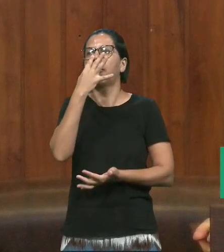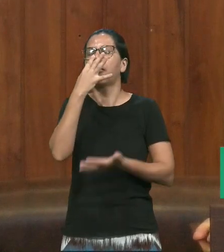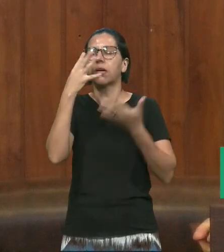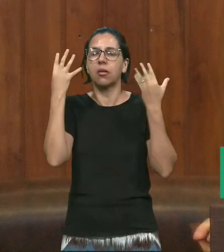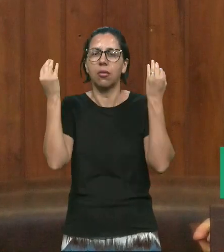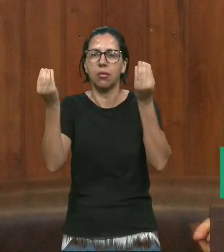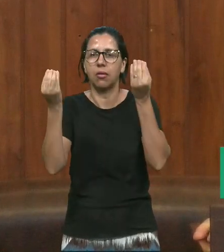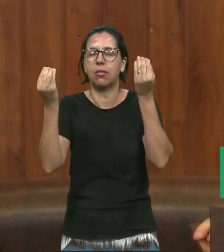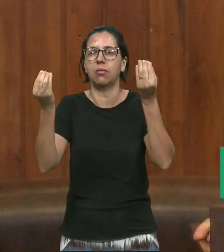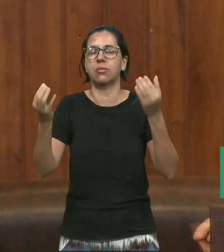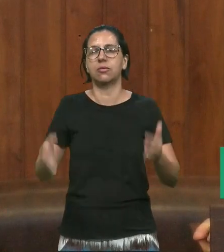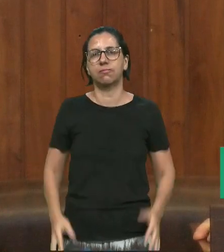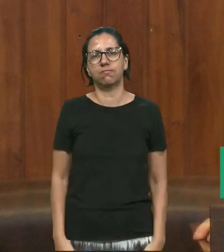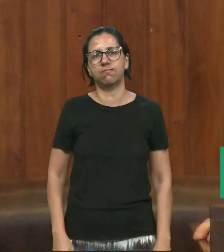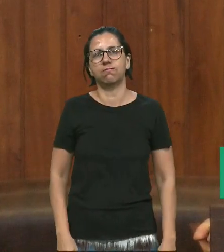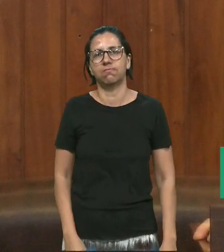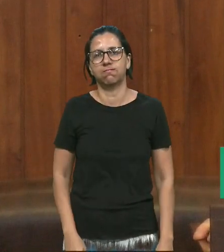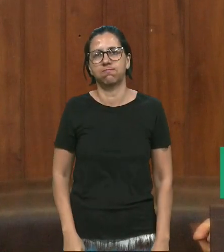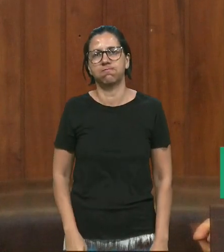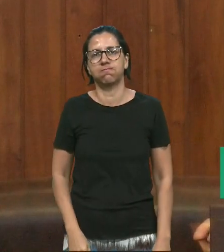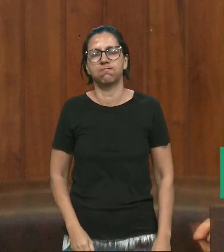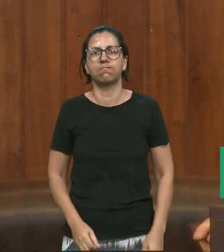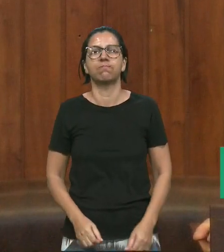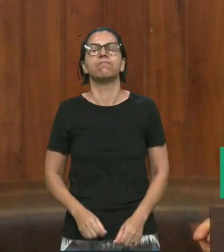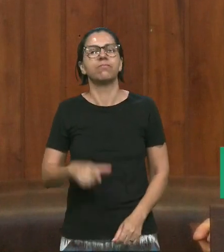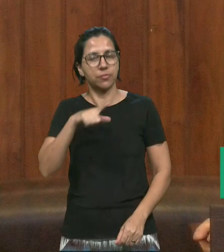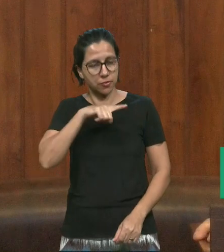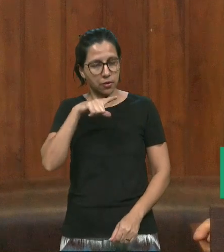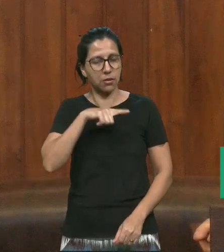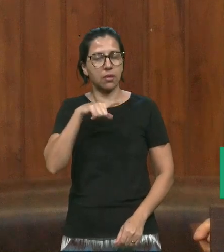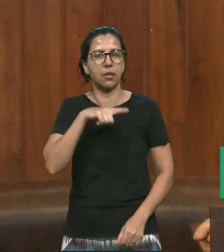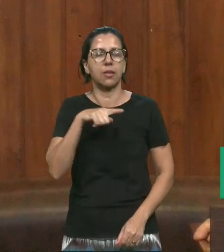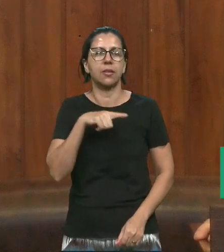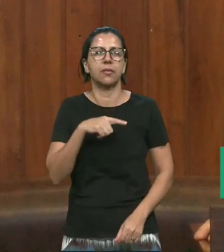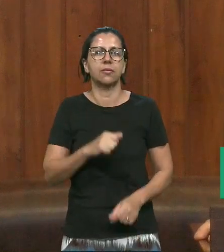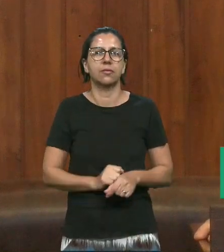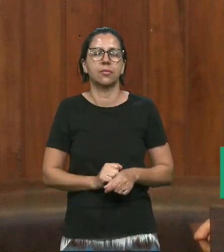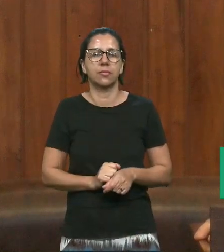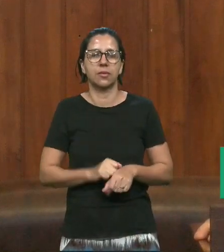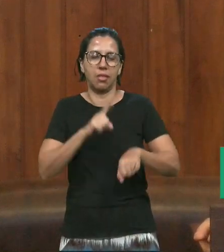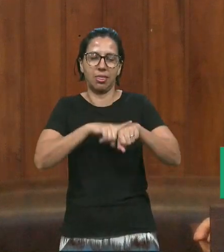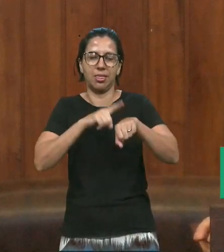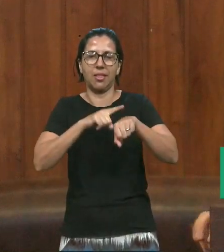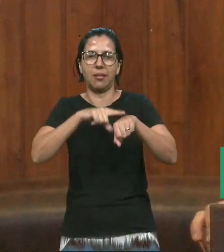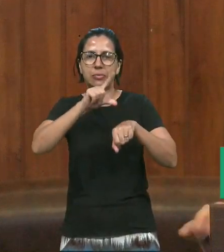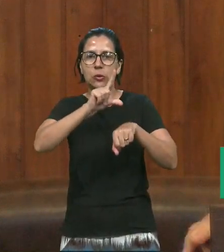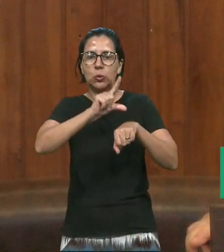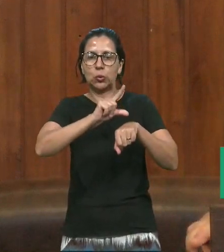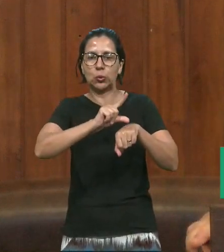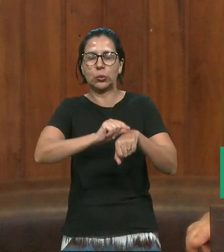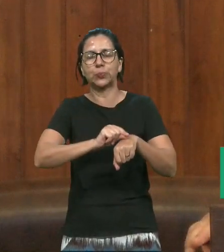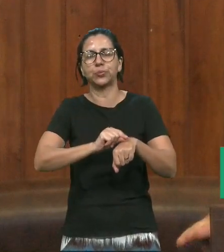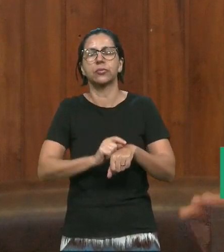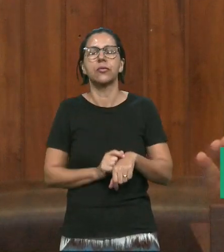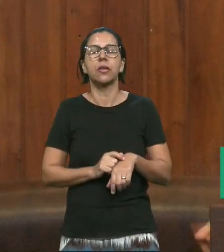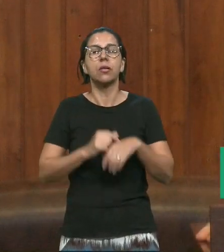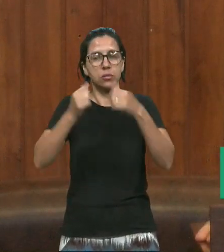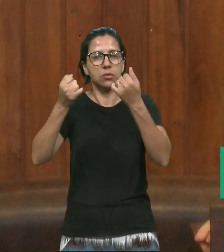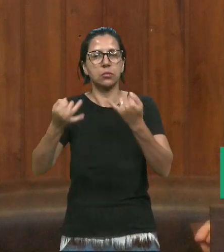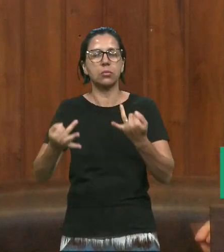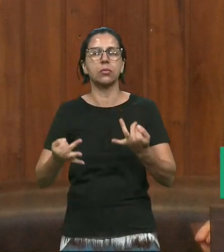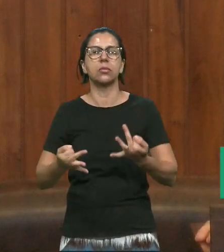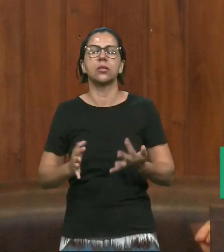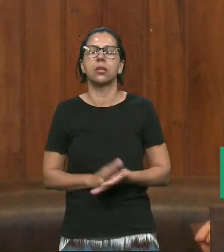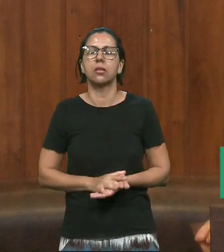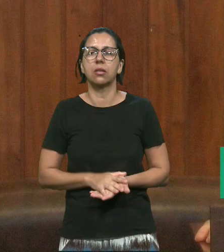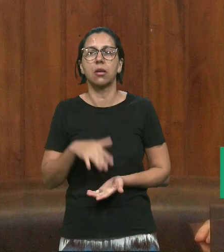situação. E tem mais. Né? Meu tempo tá acabando, mas eu não vou extenuar muito não, né?